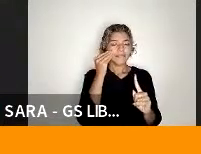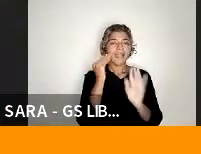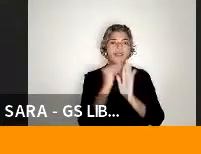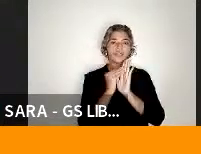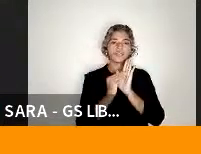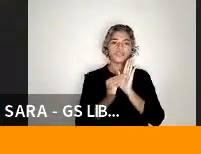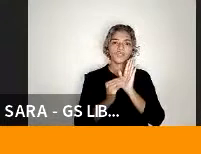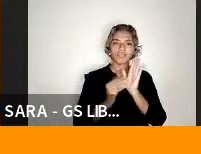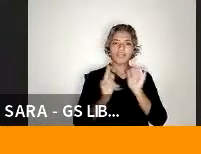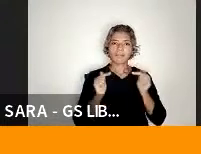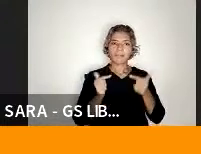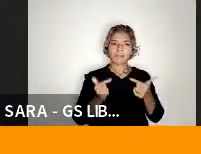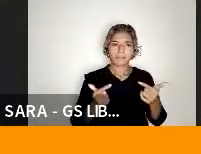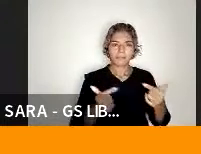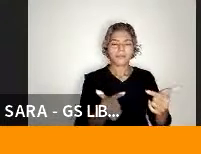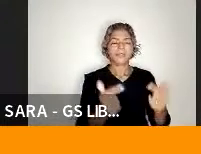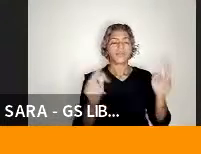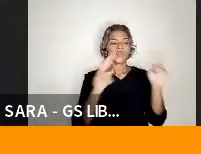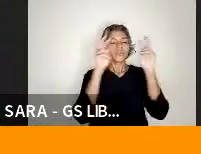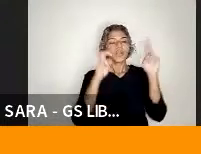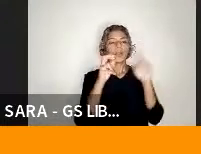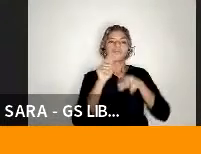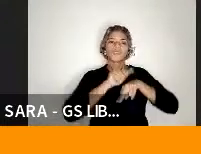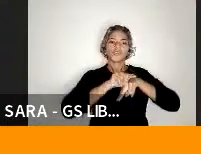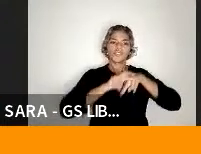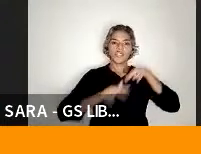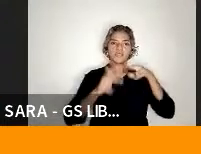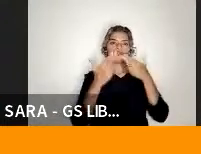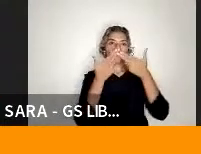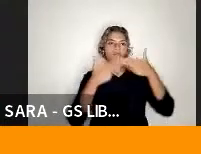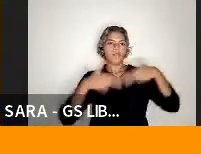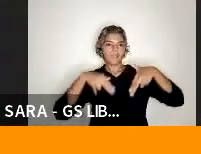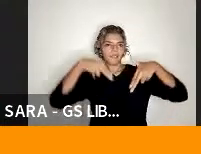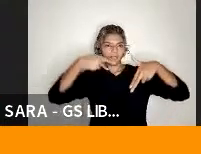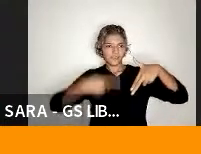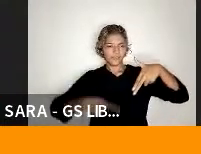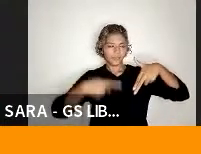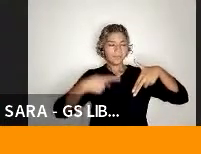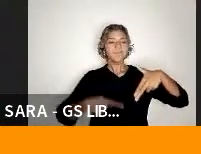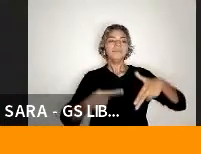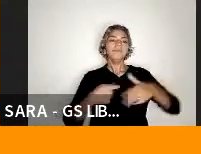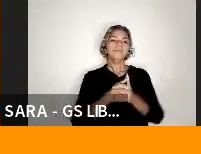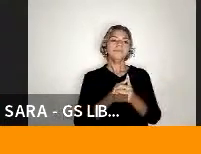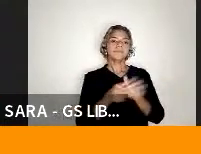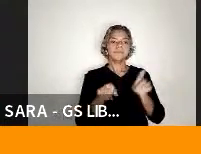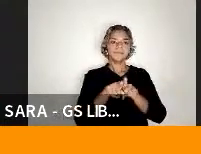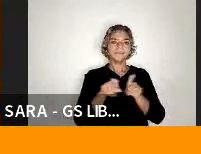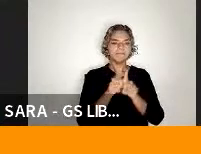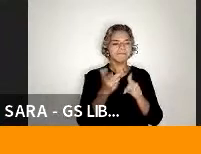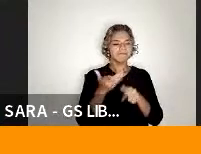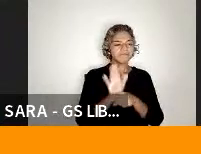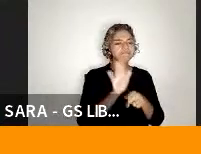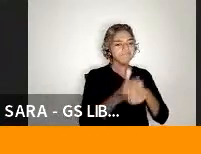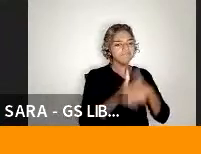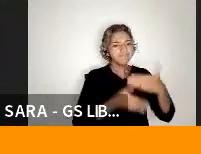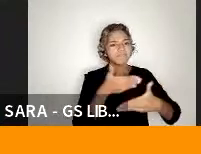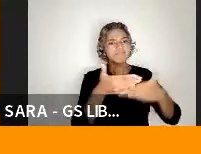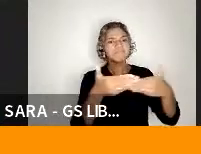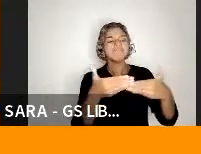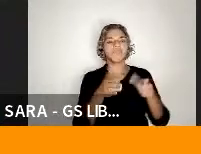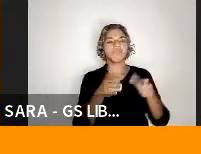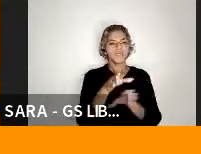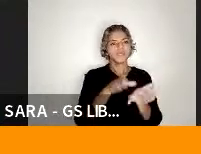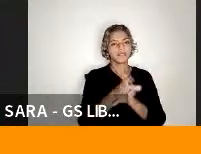relações étnico-raciais na Fiocruz, colaborando para uma constante atualização e reorientação das nossas políticas, bem como das